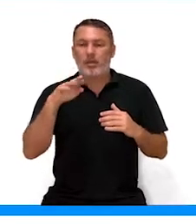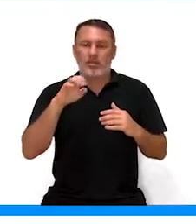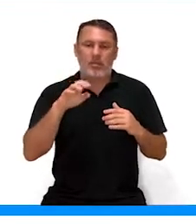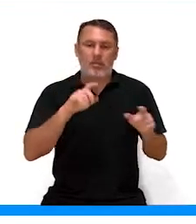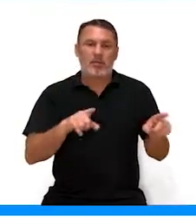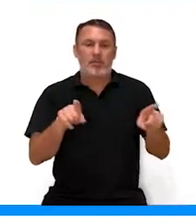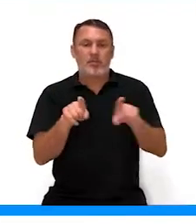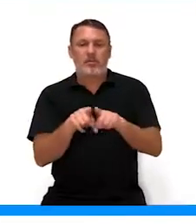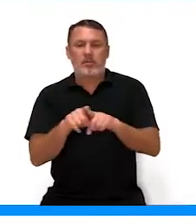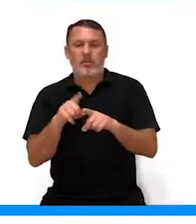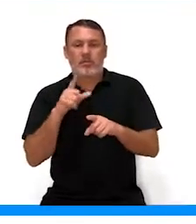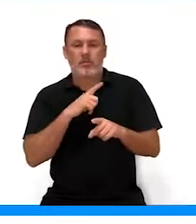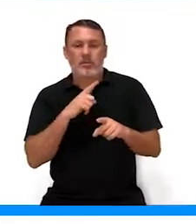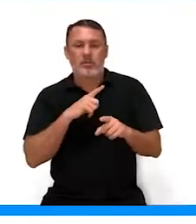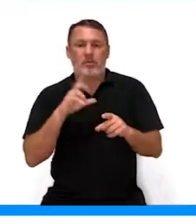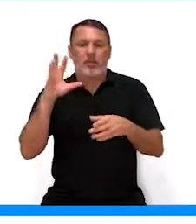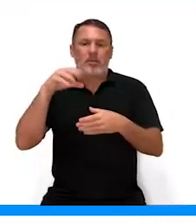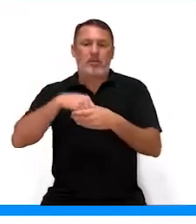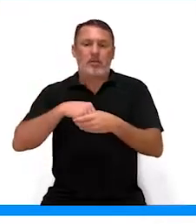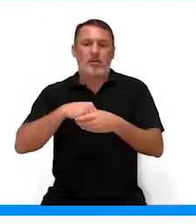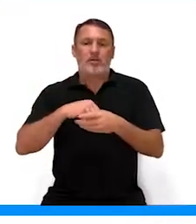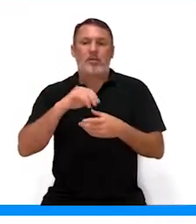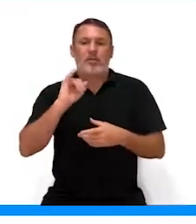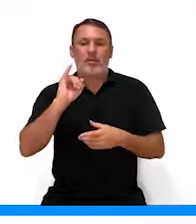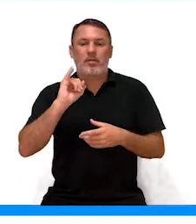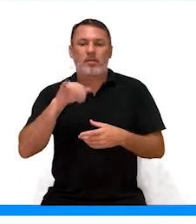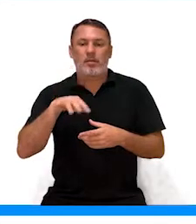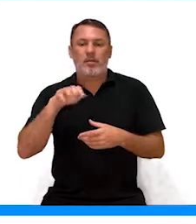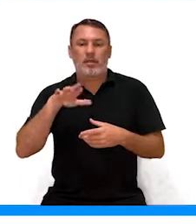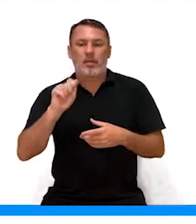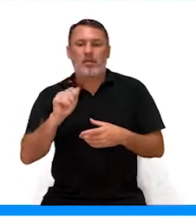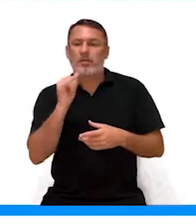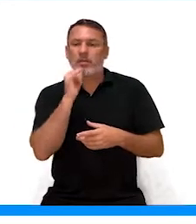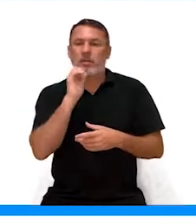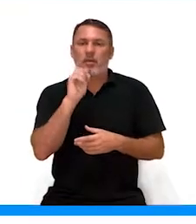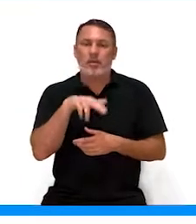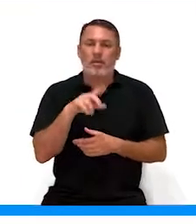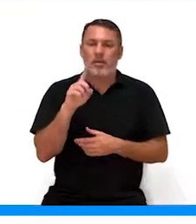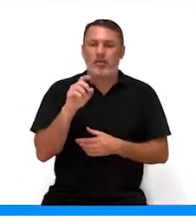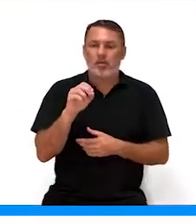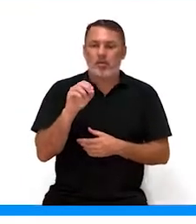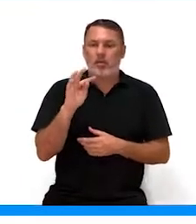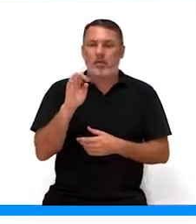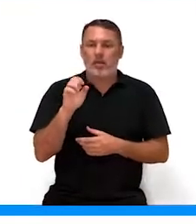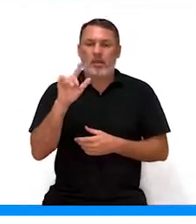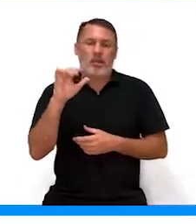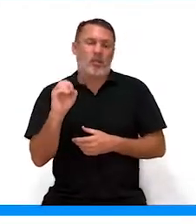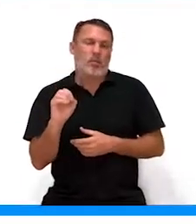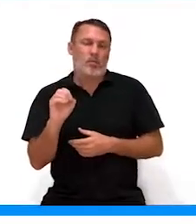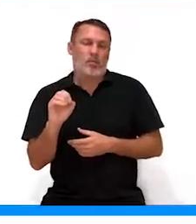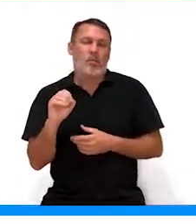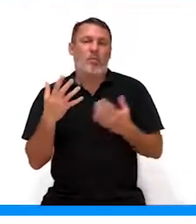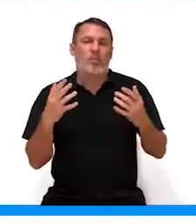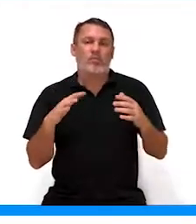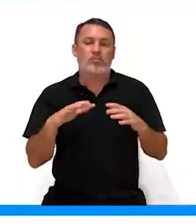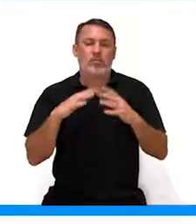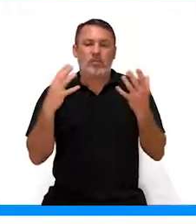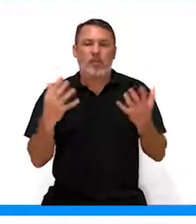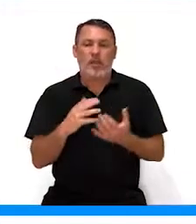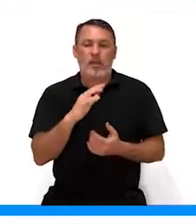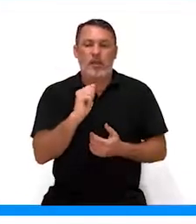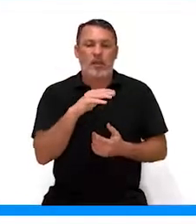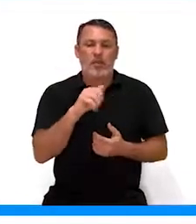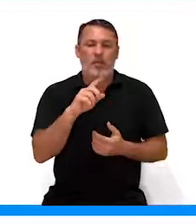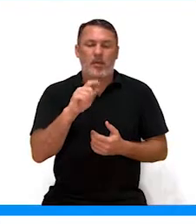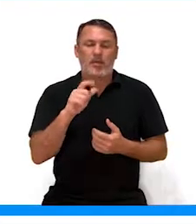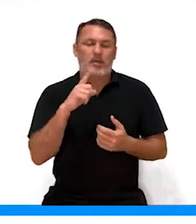nossa epiderme, e também no revestimento de cavidades internas, como, por exemplo, aí o endotélio. O que é o